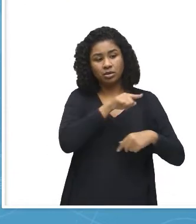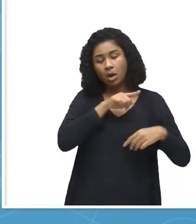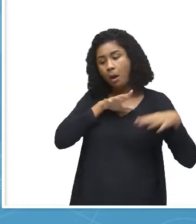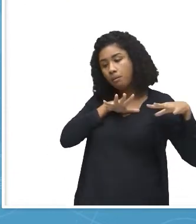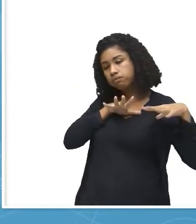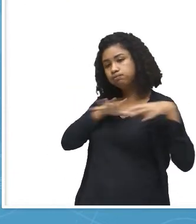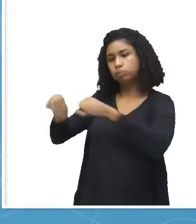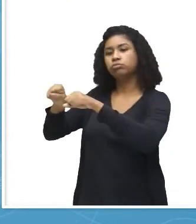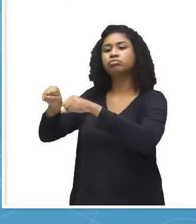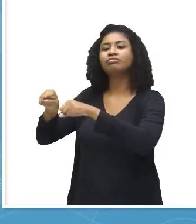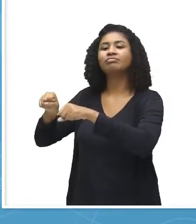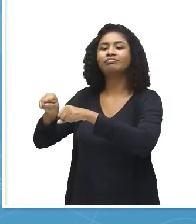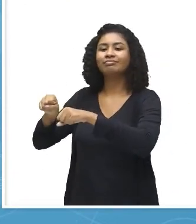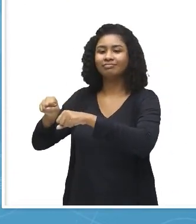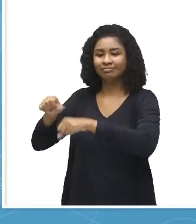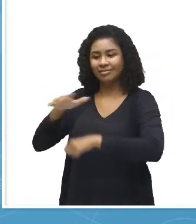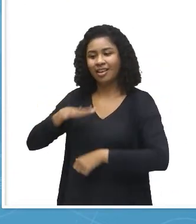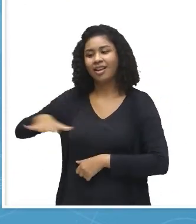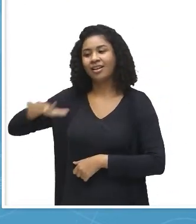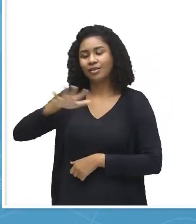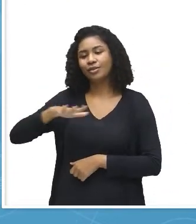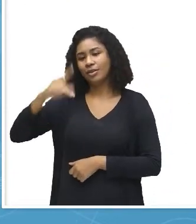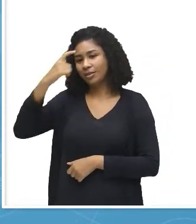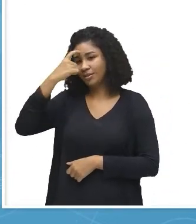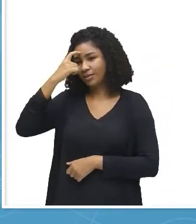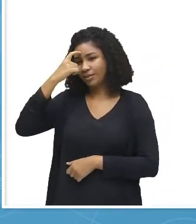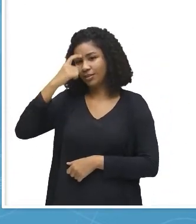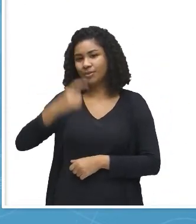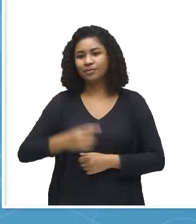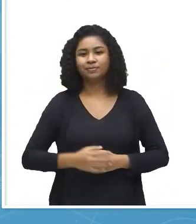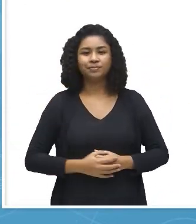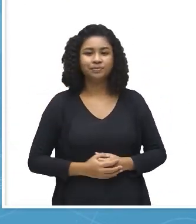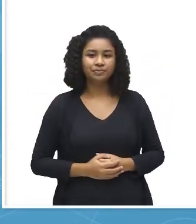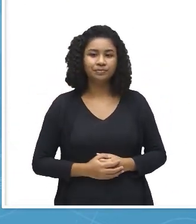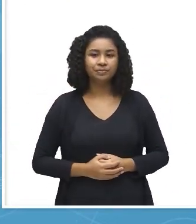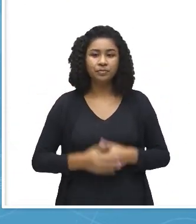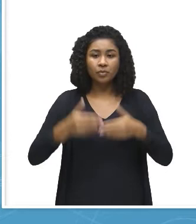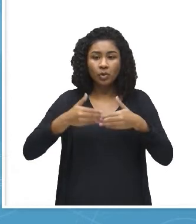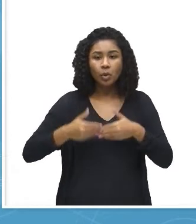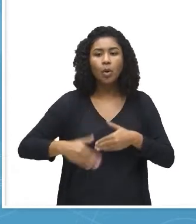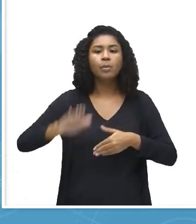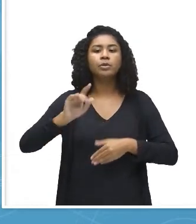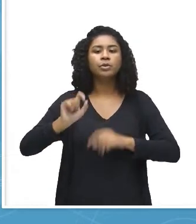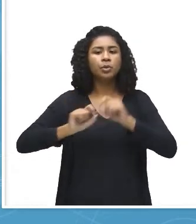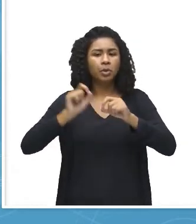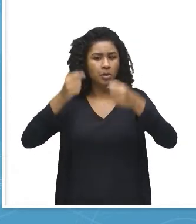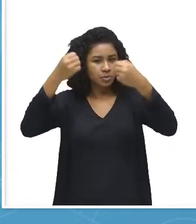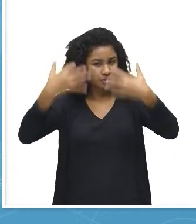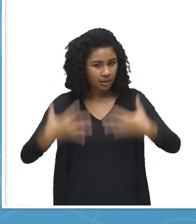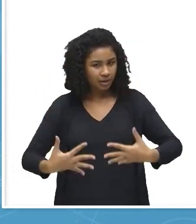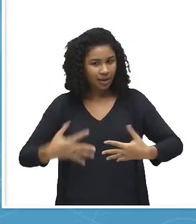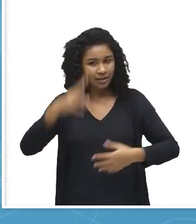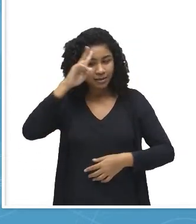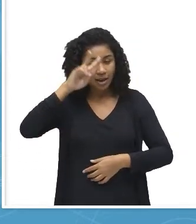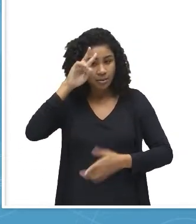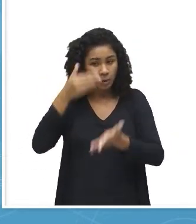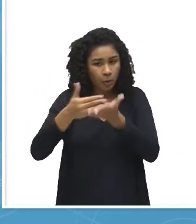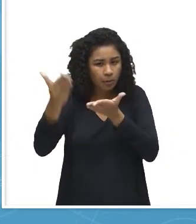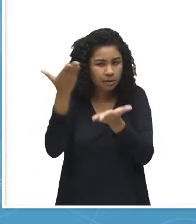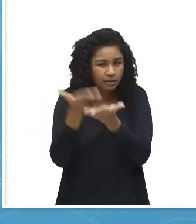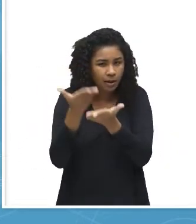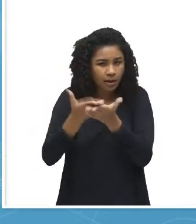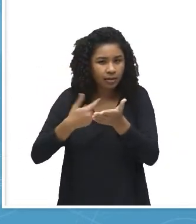dos britânicos na região da Índia. Começou, como eu falei para vocês anteriormente, lá no começo da aula,